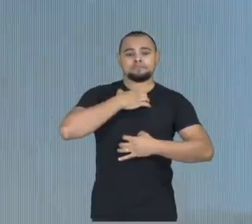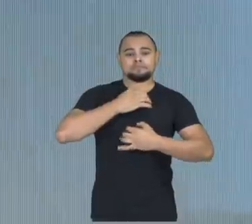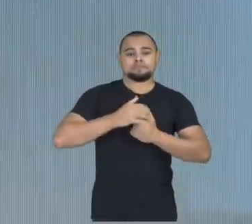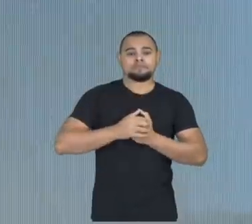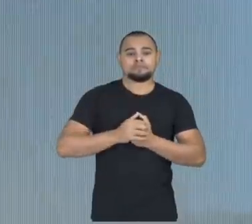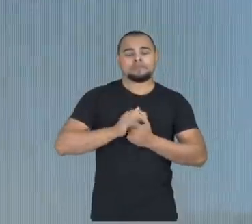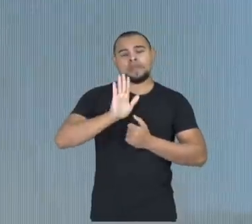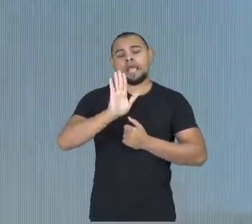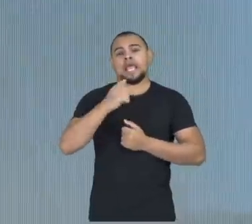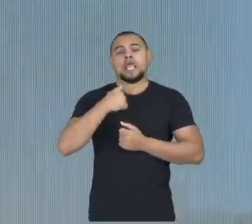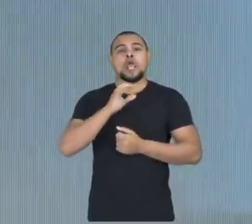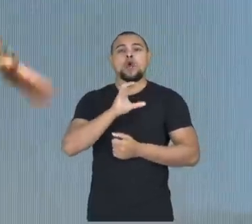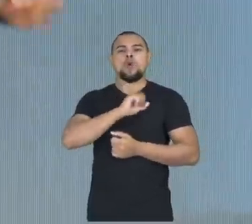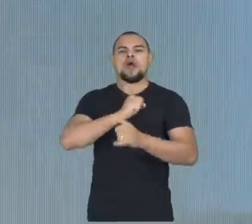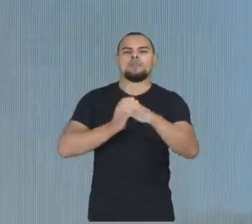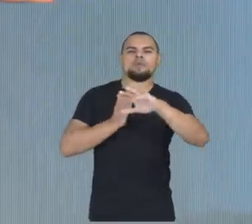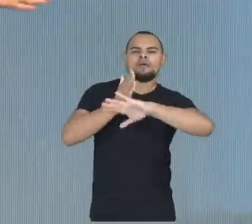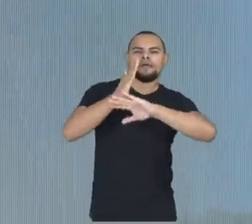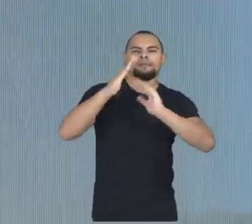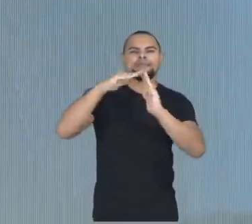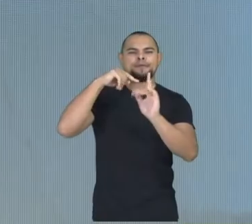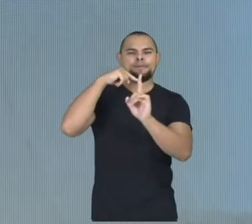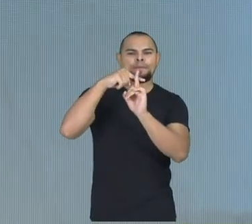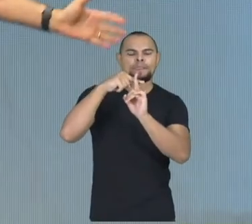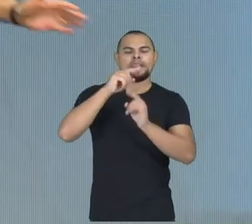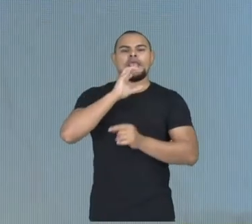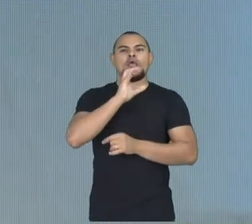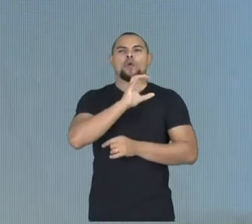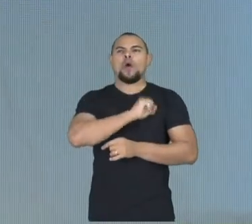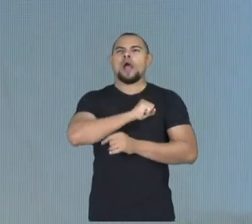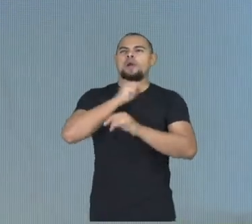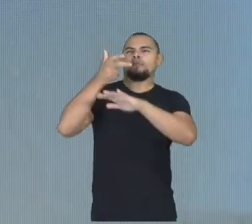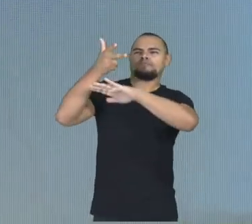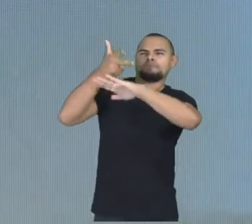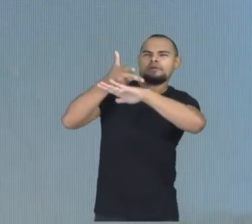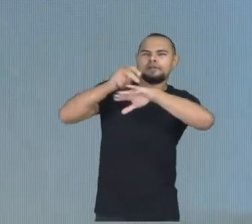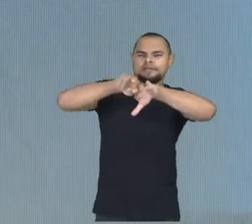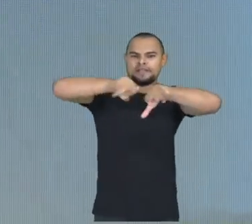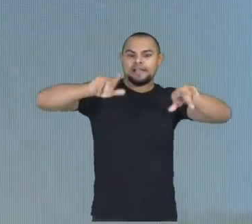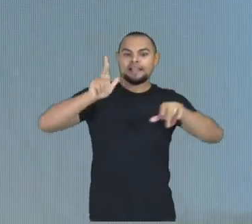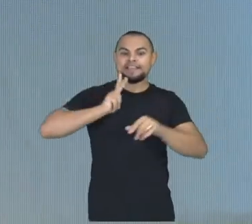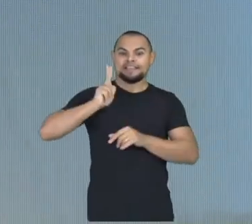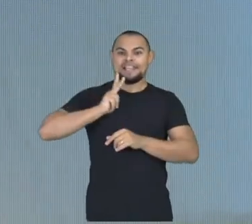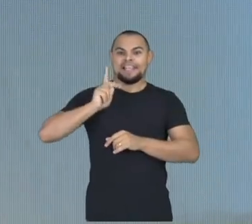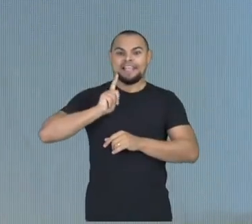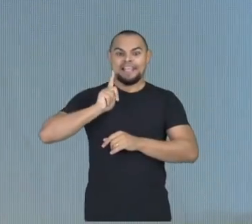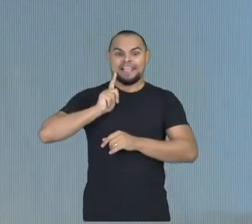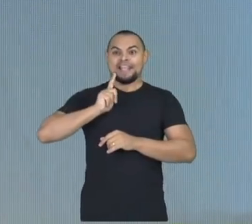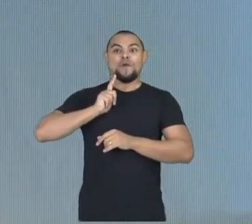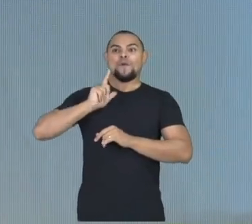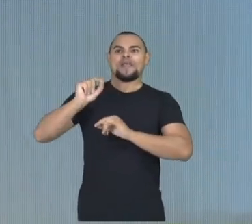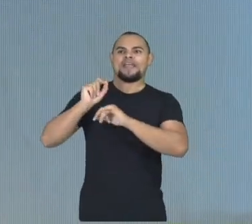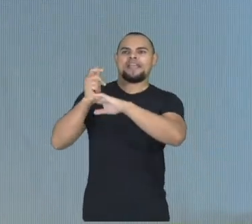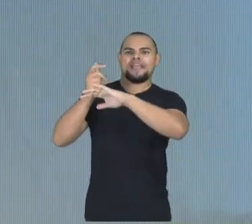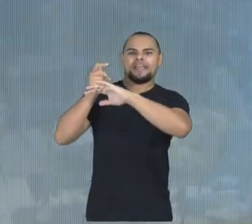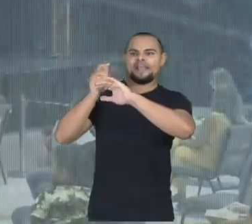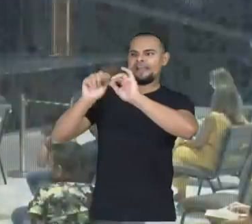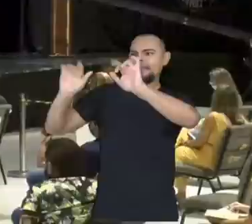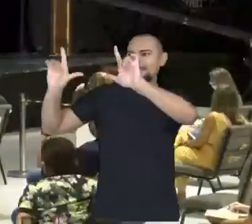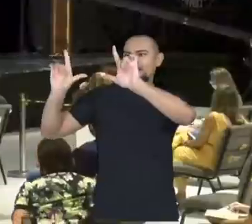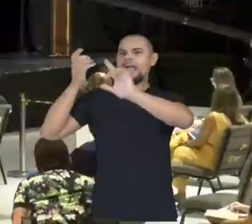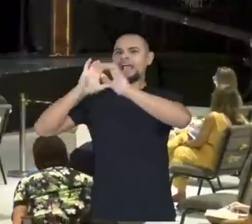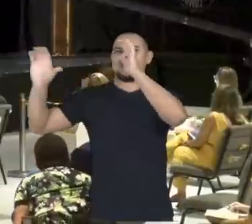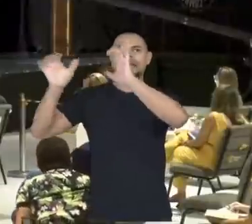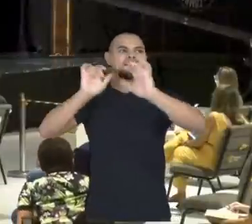Ah, eu amo ir para a Cidade Viva, eu amo, já aquelas câmeras, e agora que botaram duas caras se falando aqui na tela, e a menina canta de um